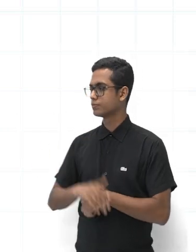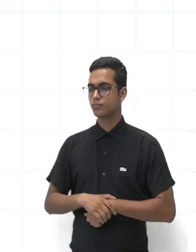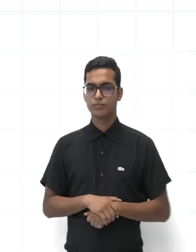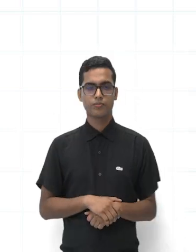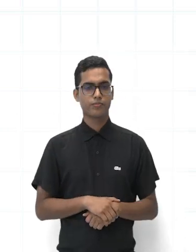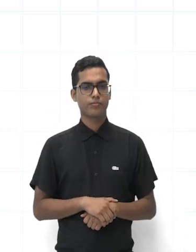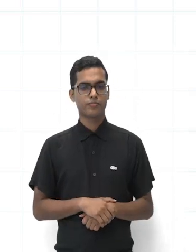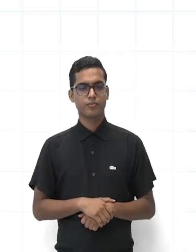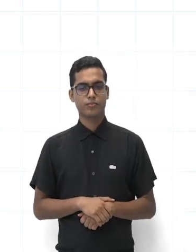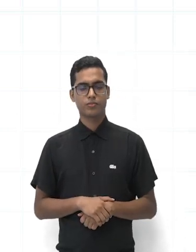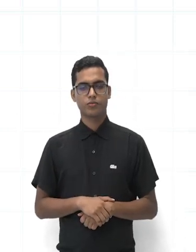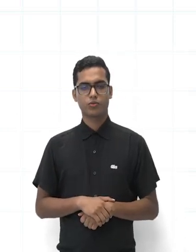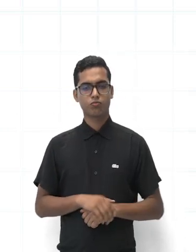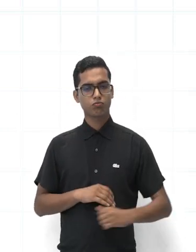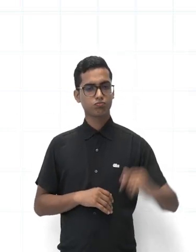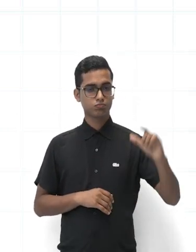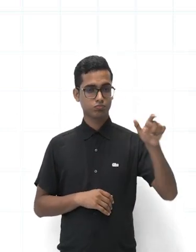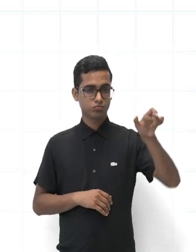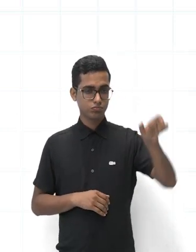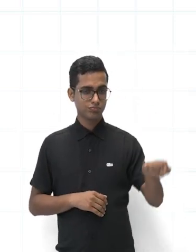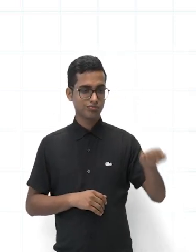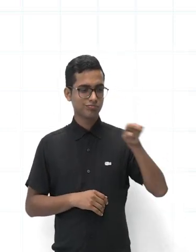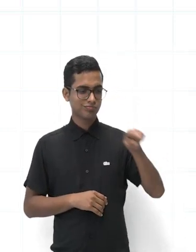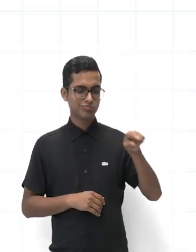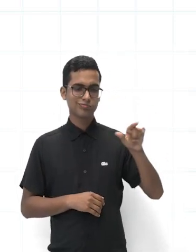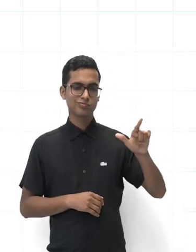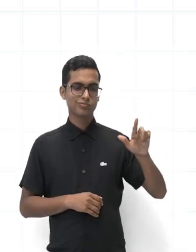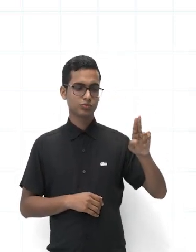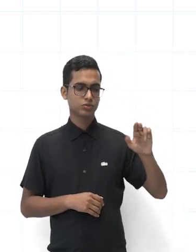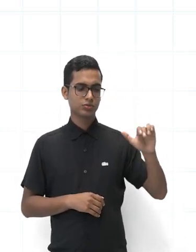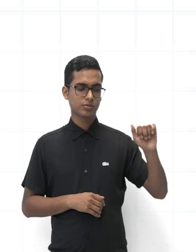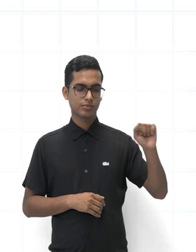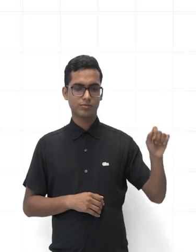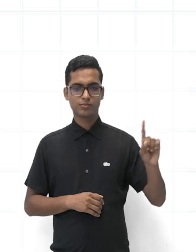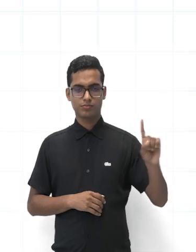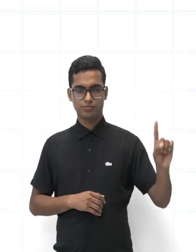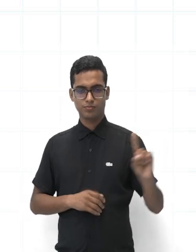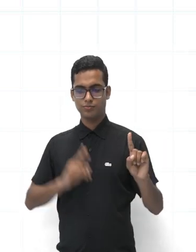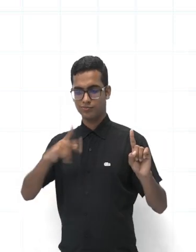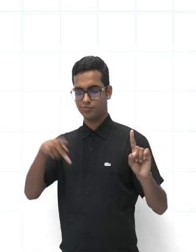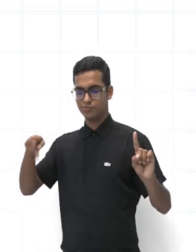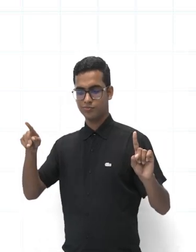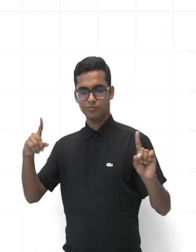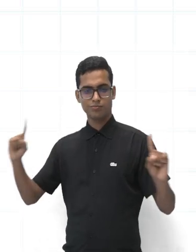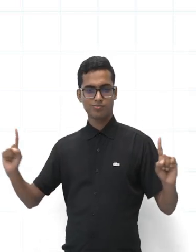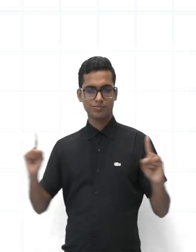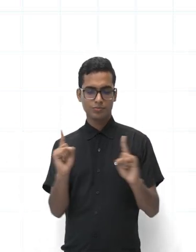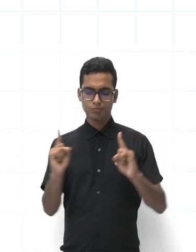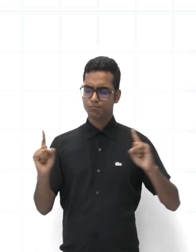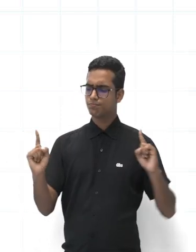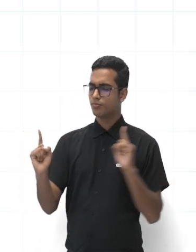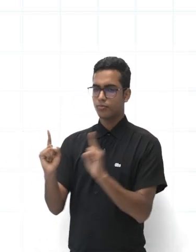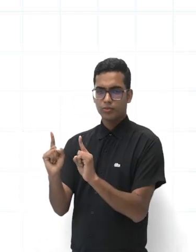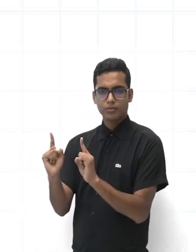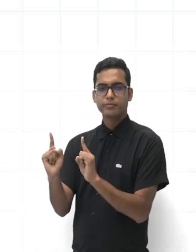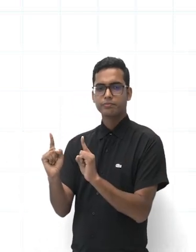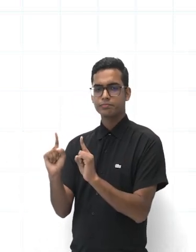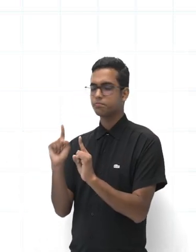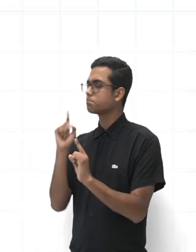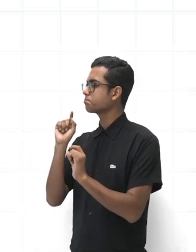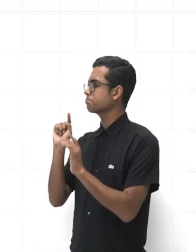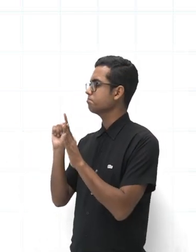foi o Lucas chegando, né, o personagem Lucas chegando, atrasado, e aí que ele utiliza esse may I, que quer